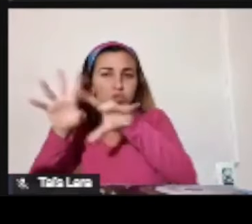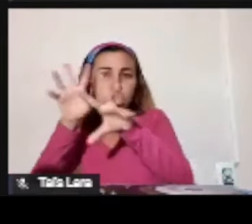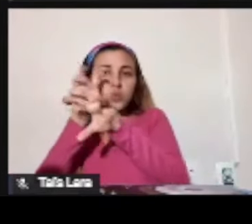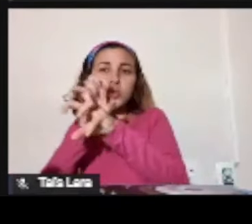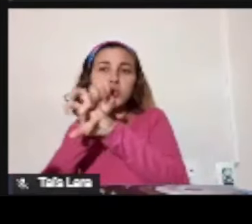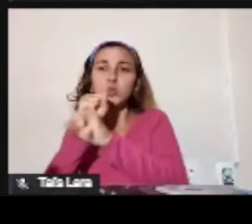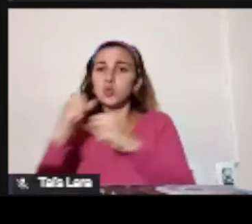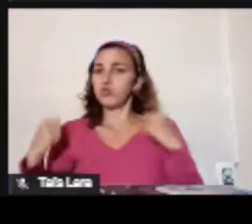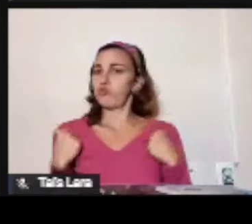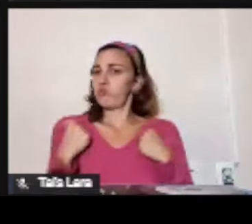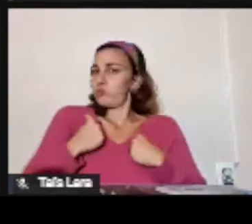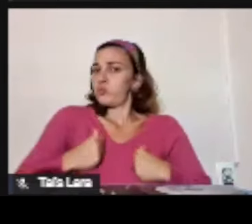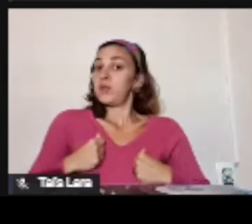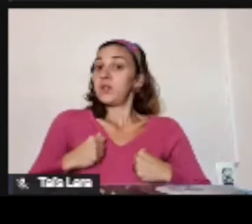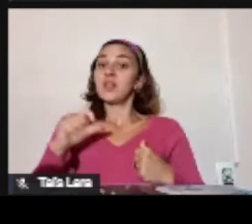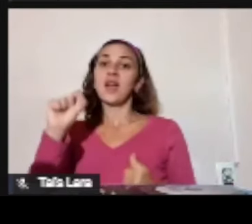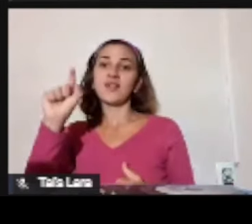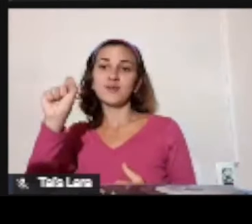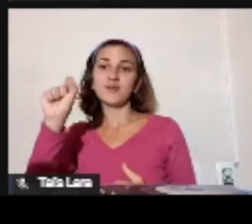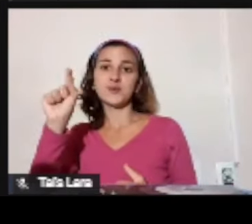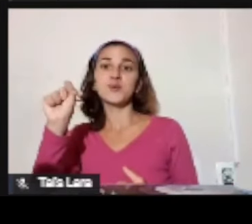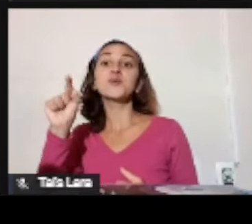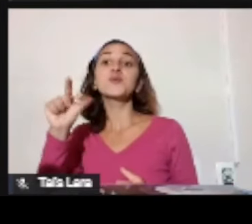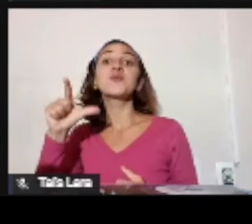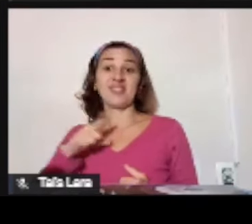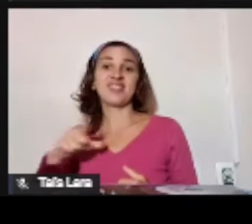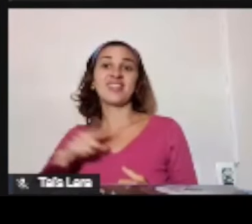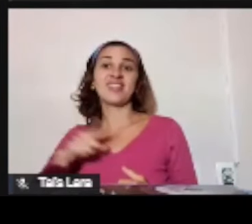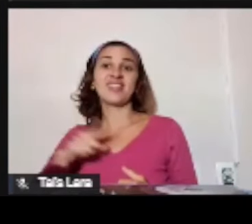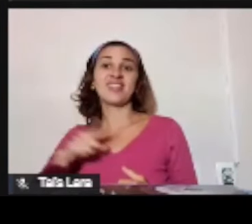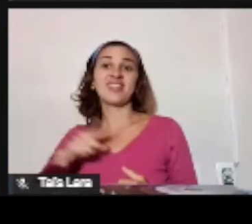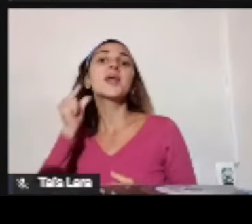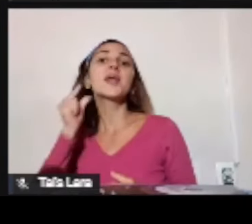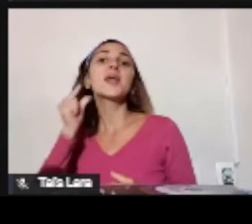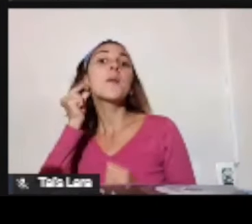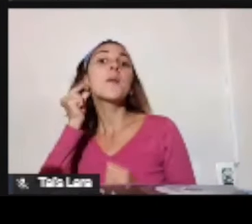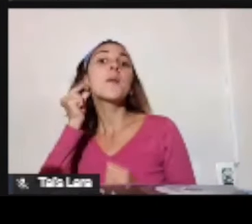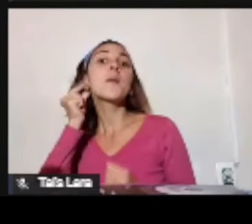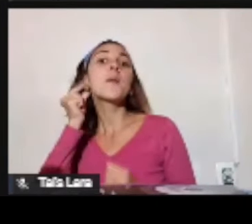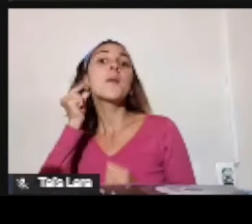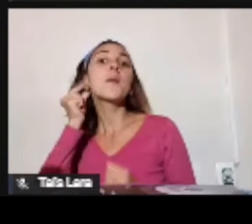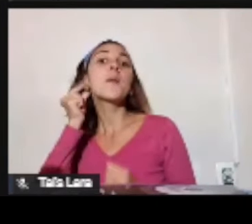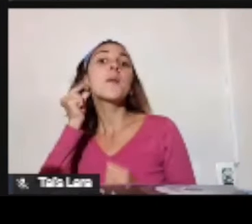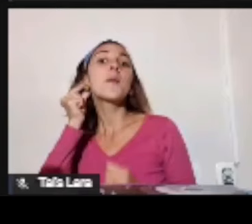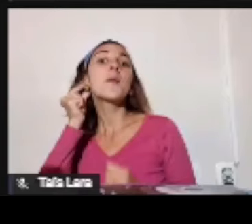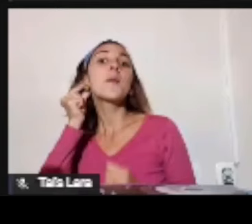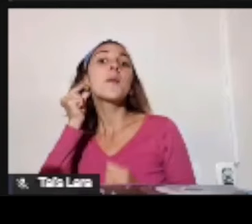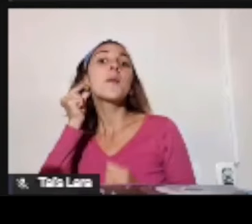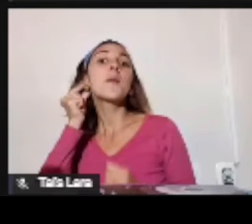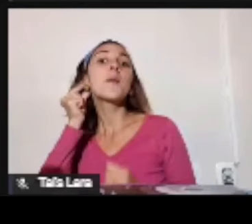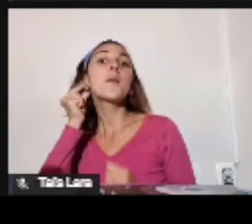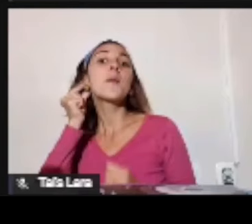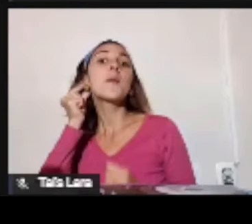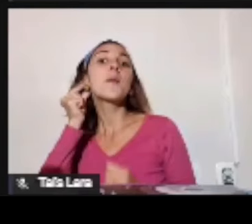jeans, com brincos que ficam balançando, é um brinco verde com preto.